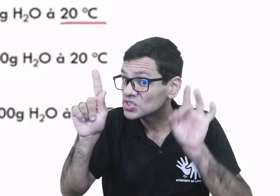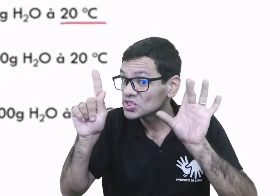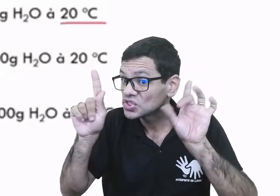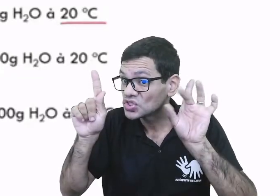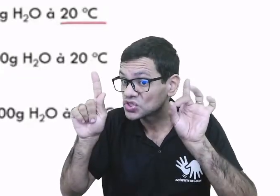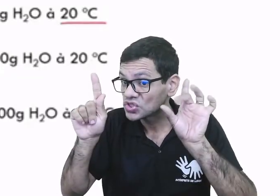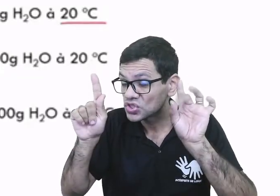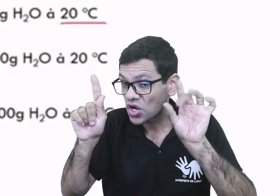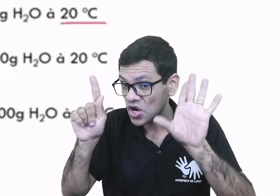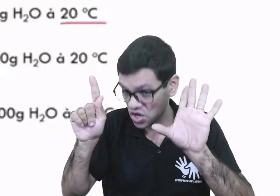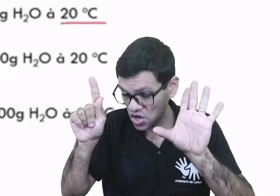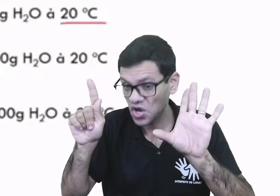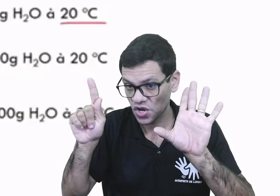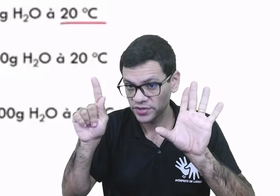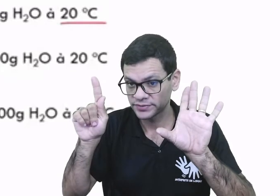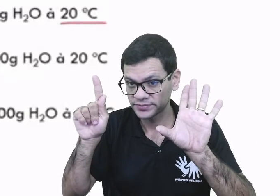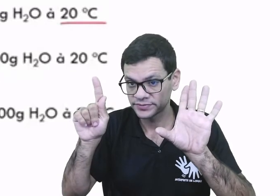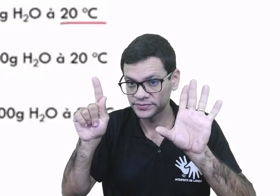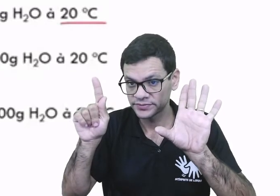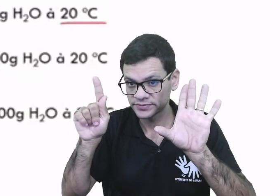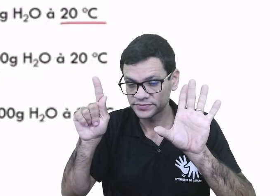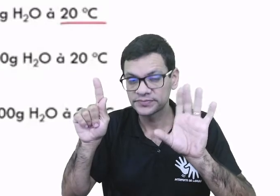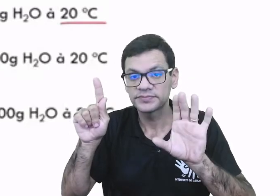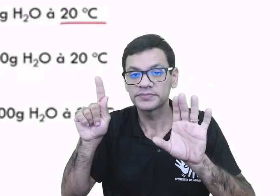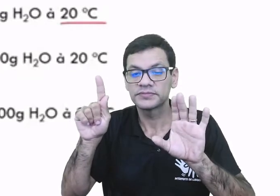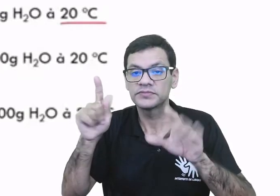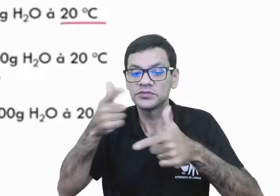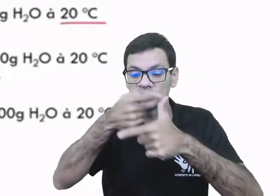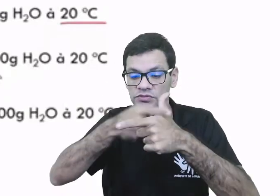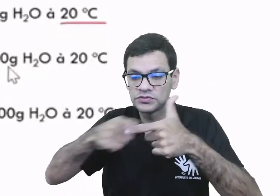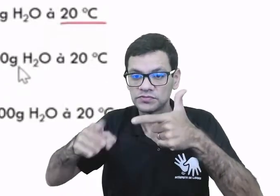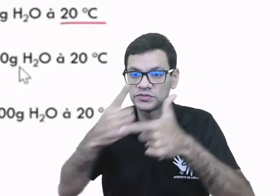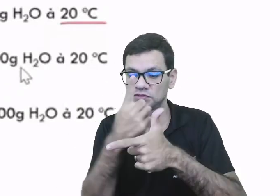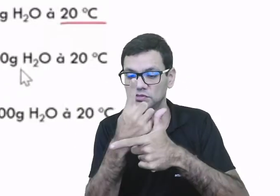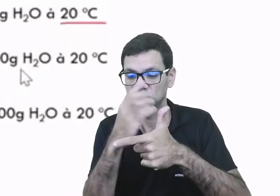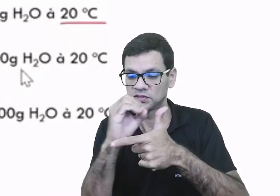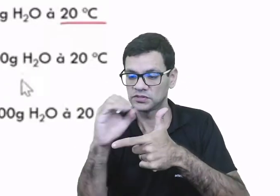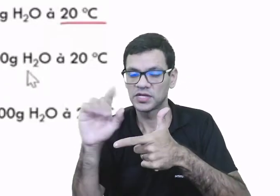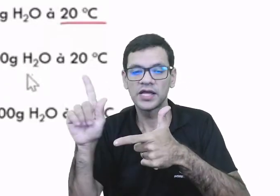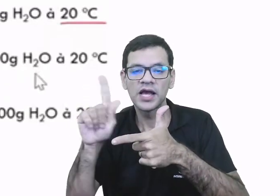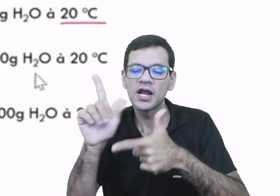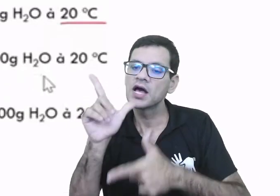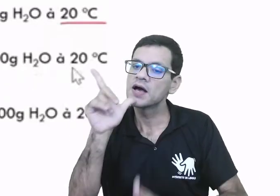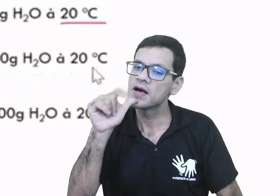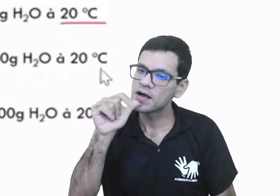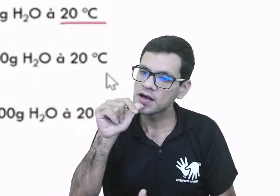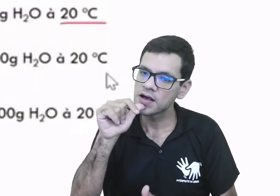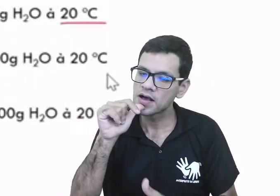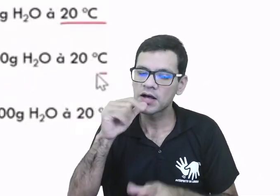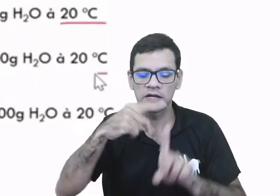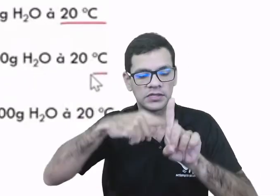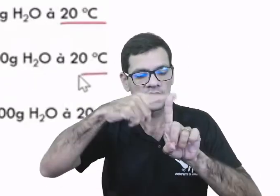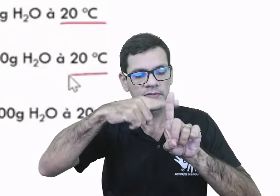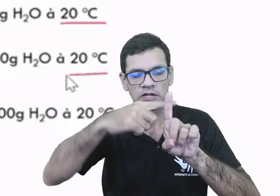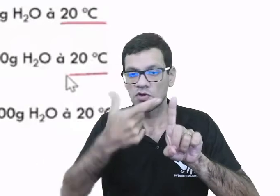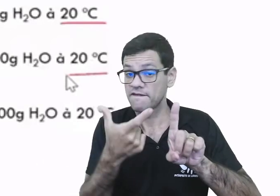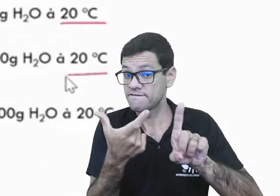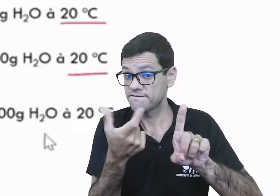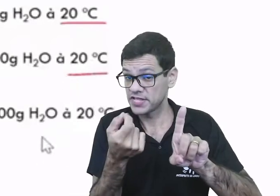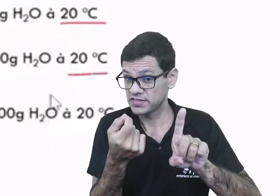0,2 gramas de sulfato de cálcio em 100 gramas de água a 20 graus